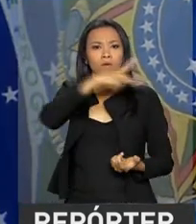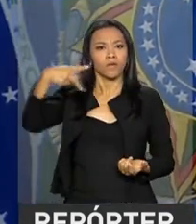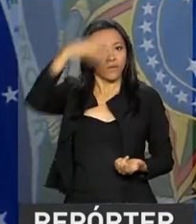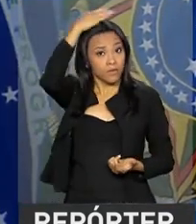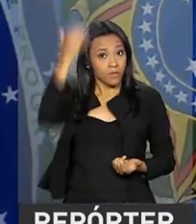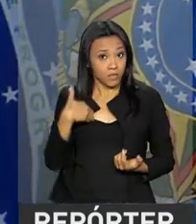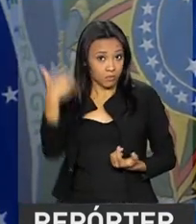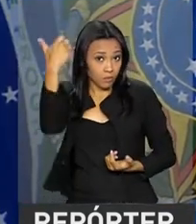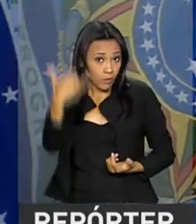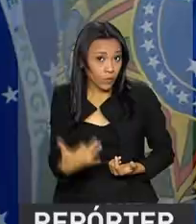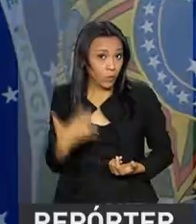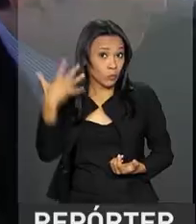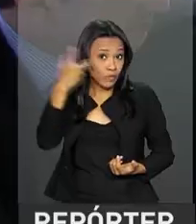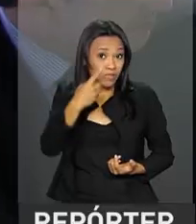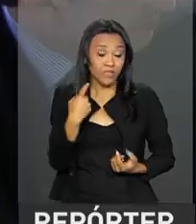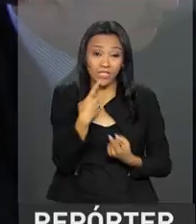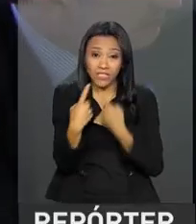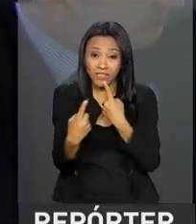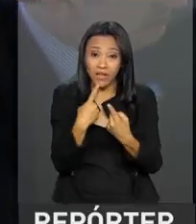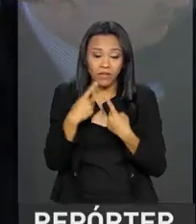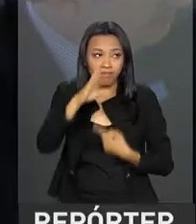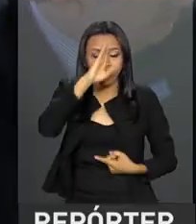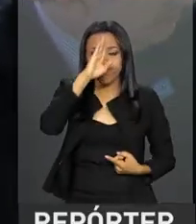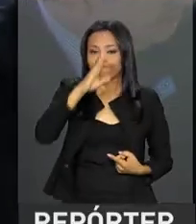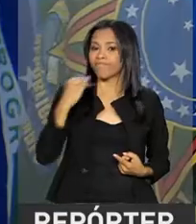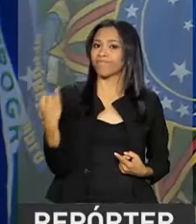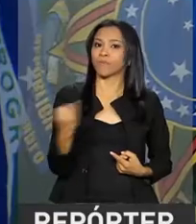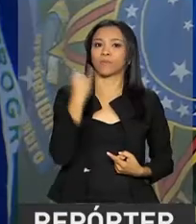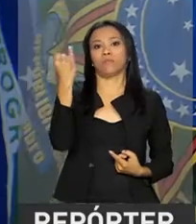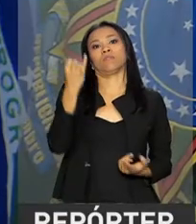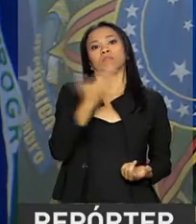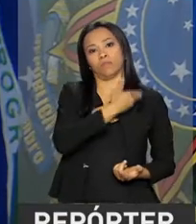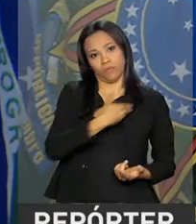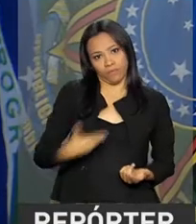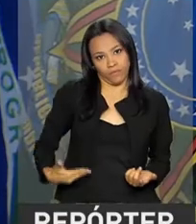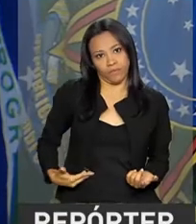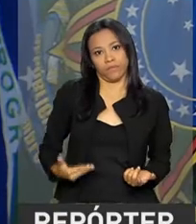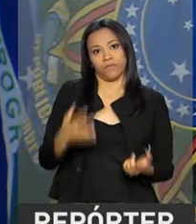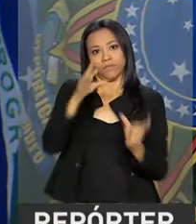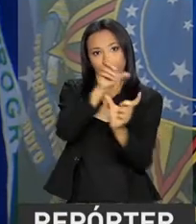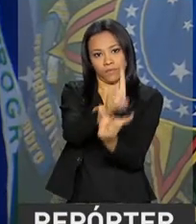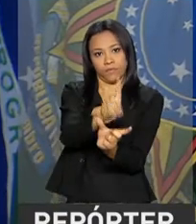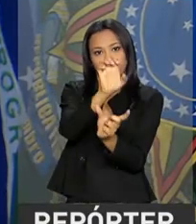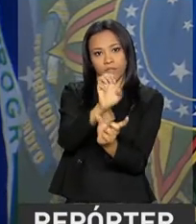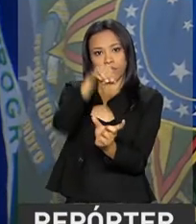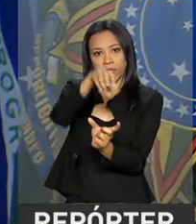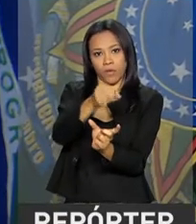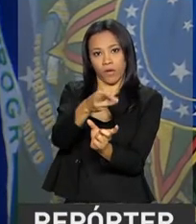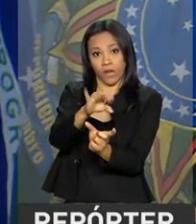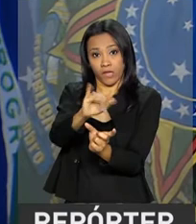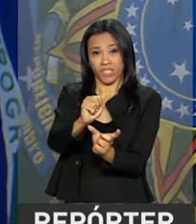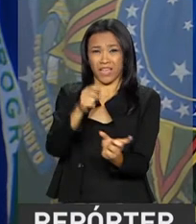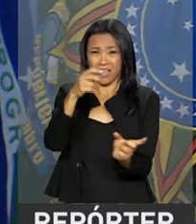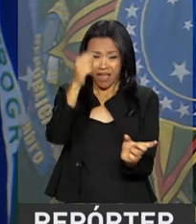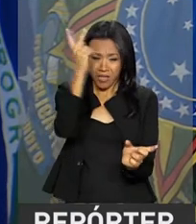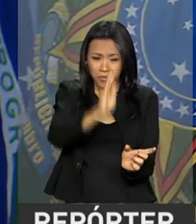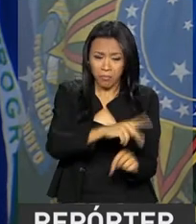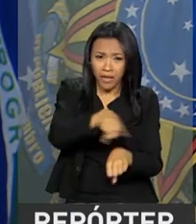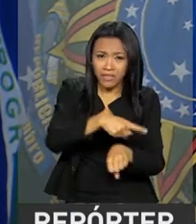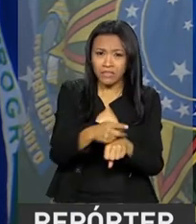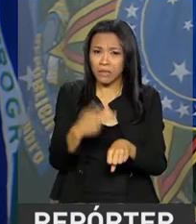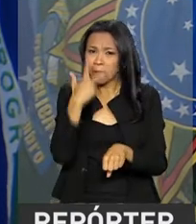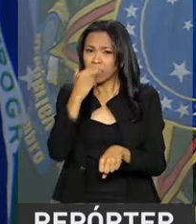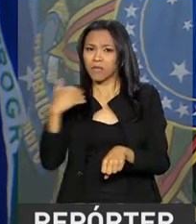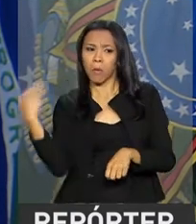diálogo é fundamental para a democracia é uma coisa muito importante no país e que cada um quer derrubar o outro cada um quer